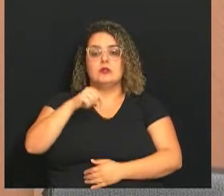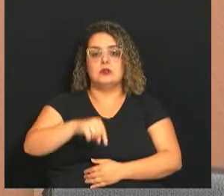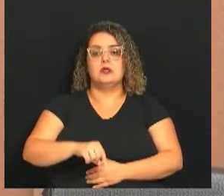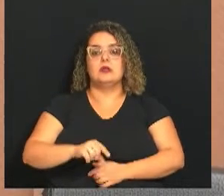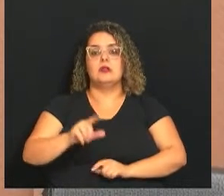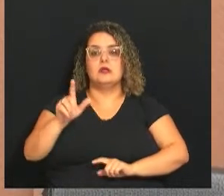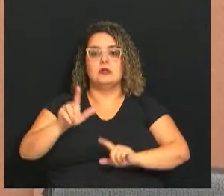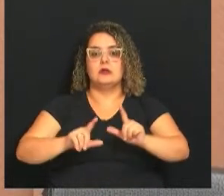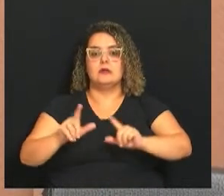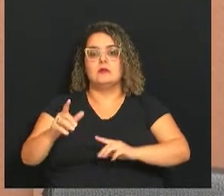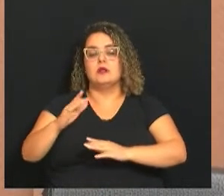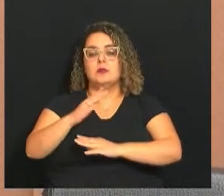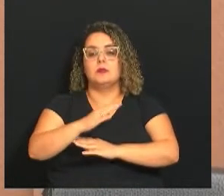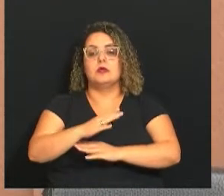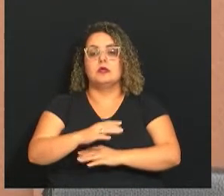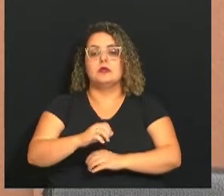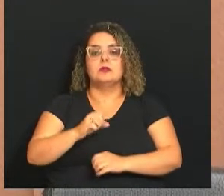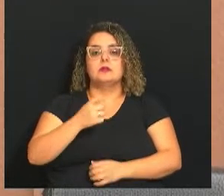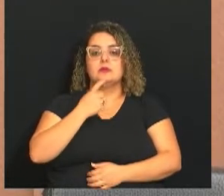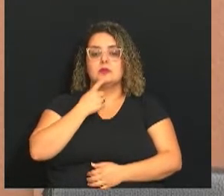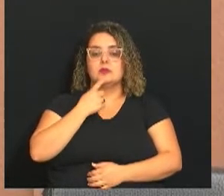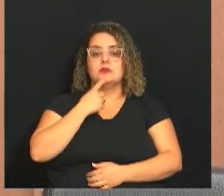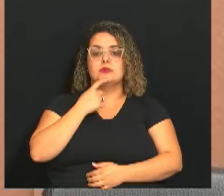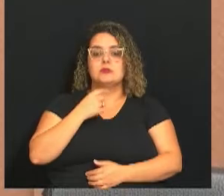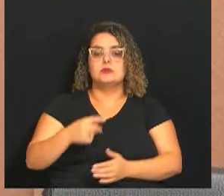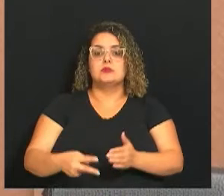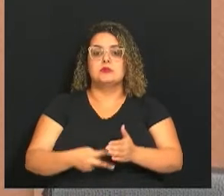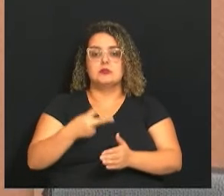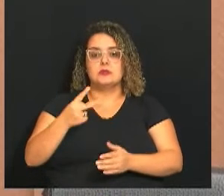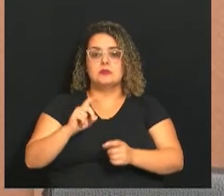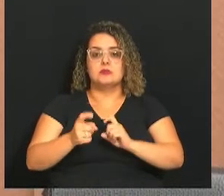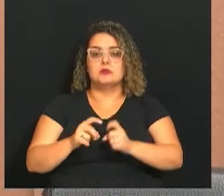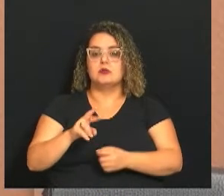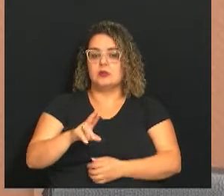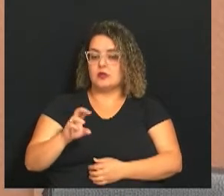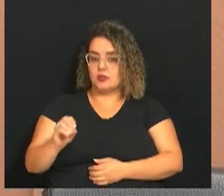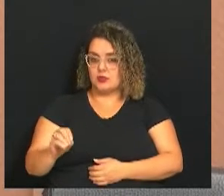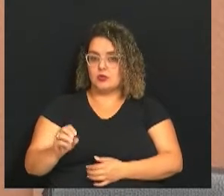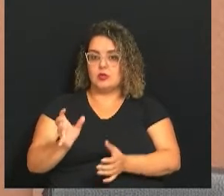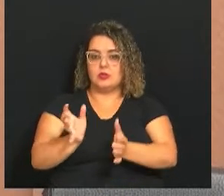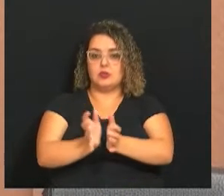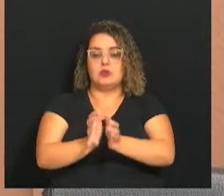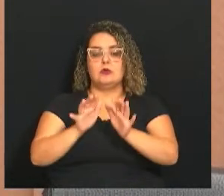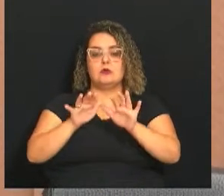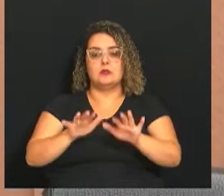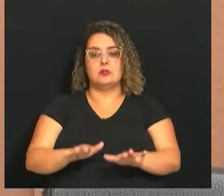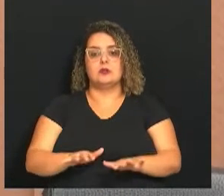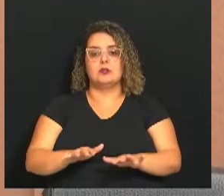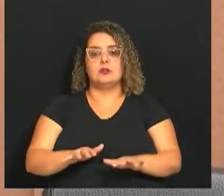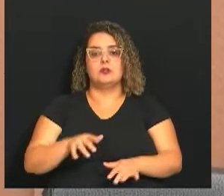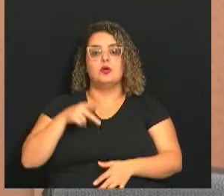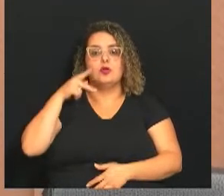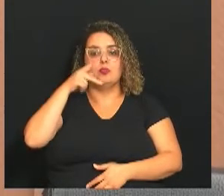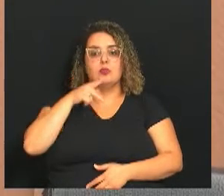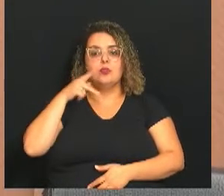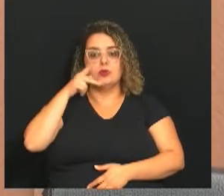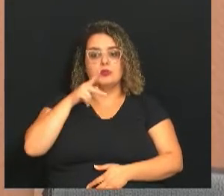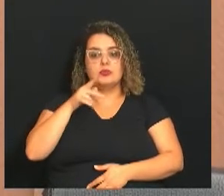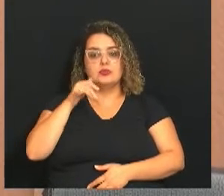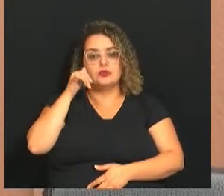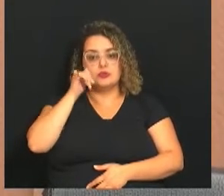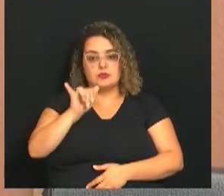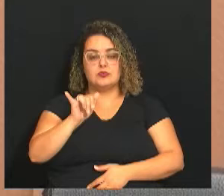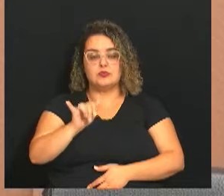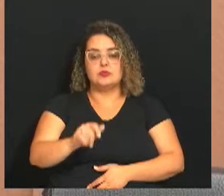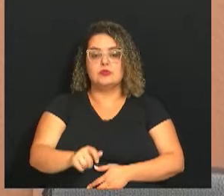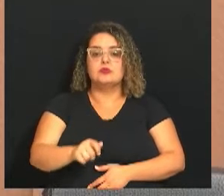Campinas. Vamos dar início à segunda reunião ordinária da Comissão Permanente de Políticas de Prevenção às Drogas.